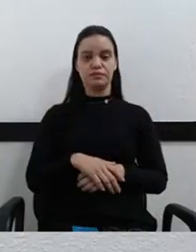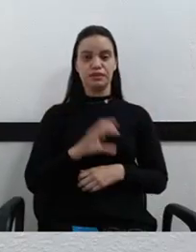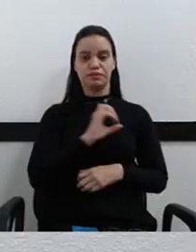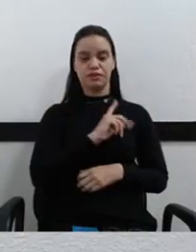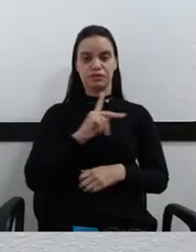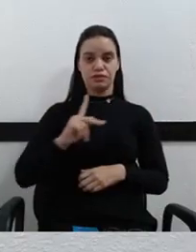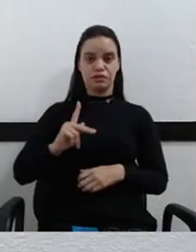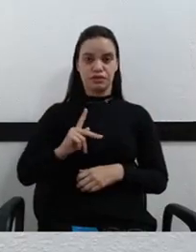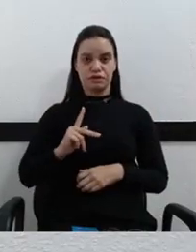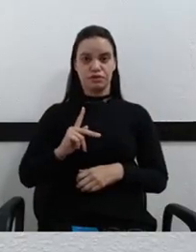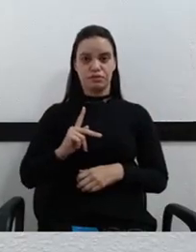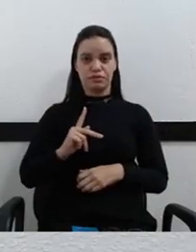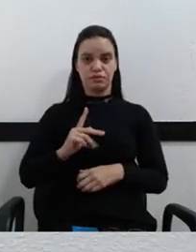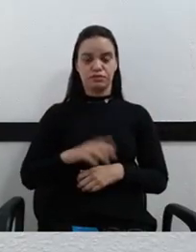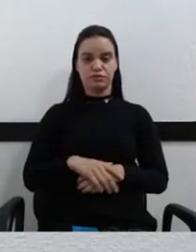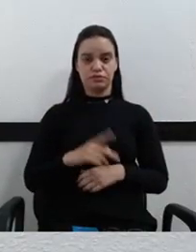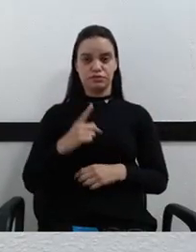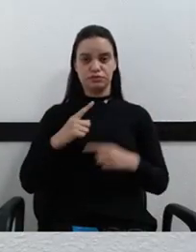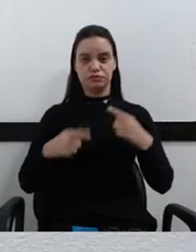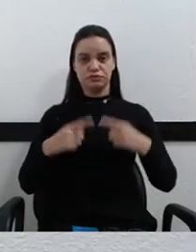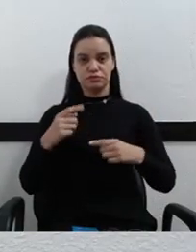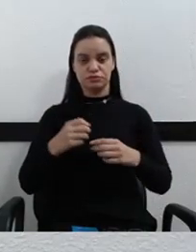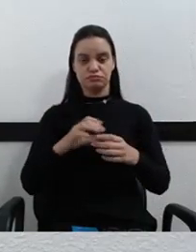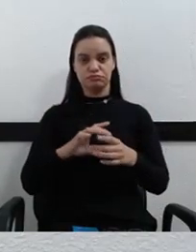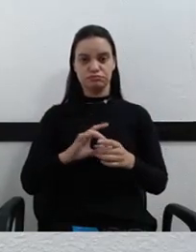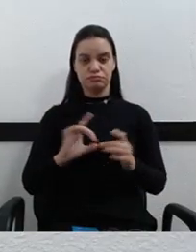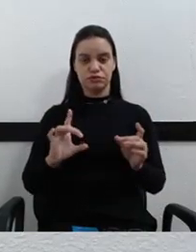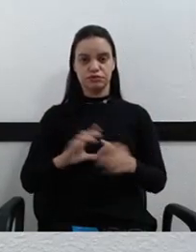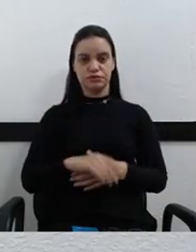probatório. O relator é a conselheira Suhaile Fernandes Youssef, com a palavra.